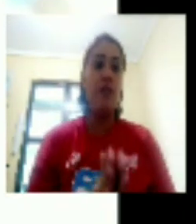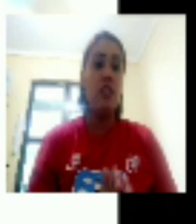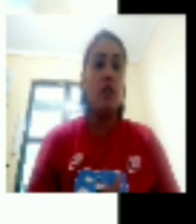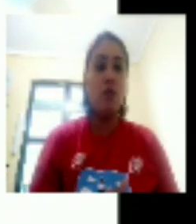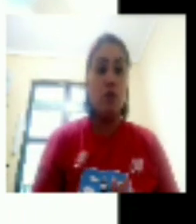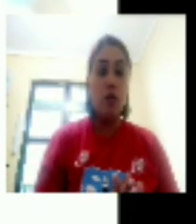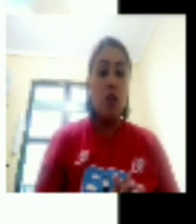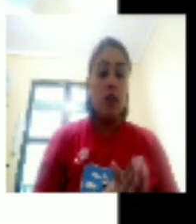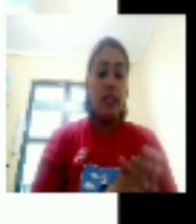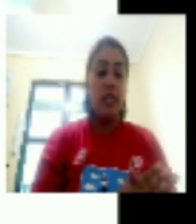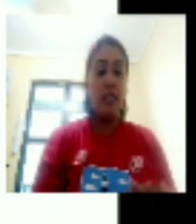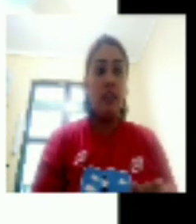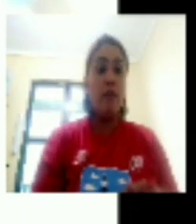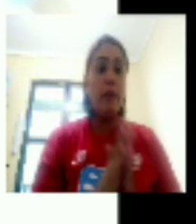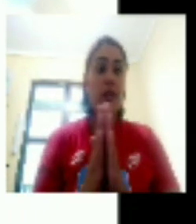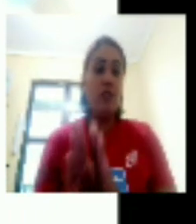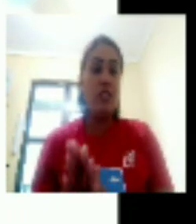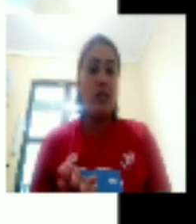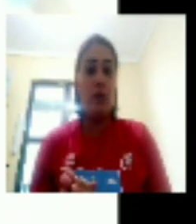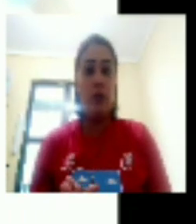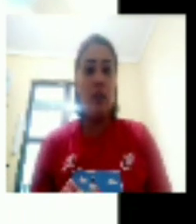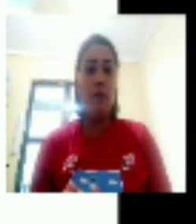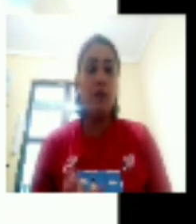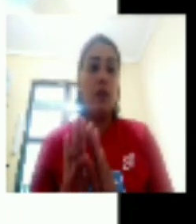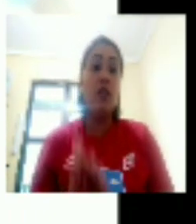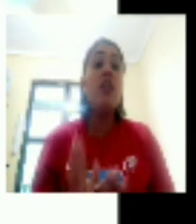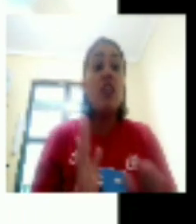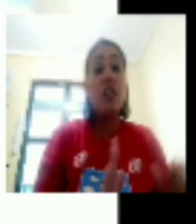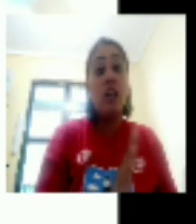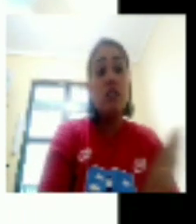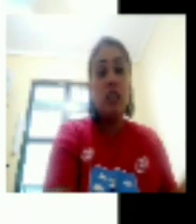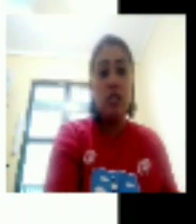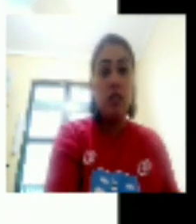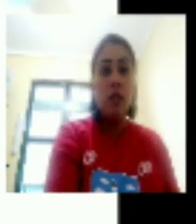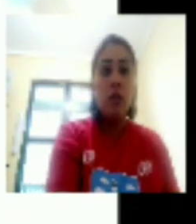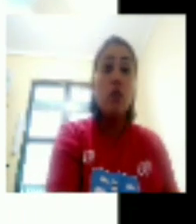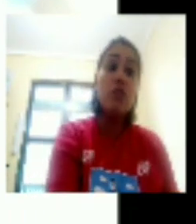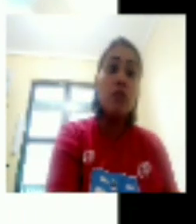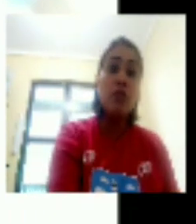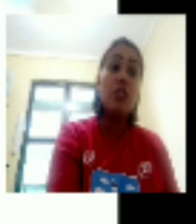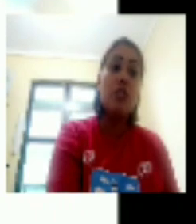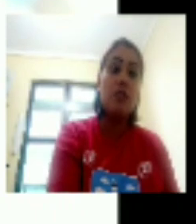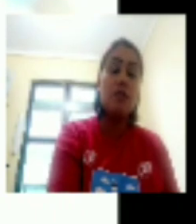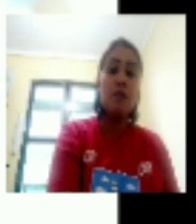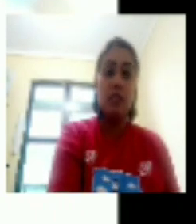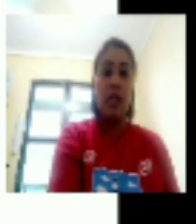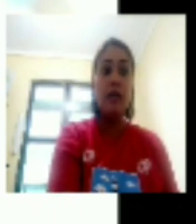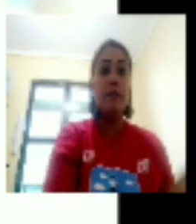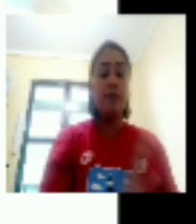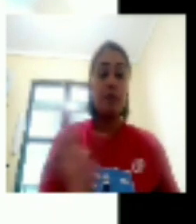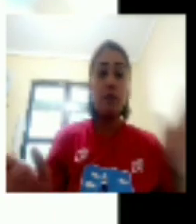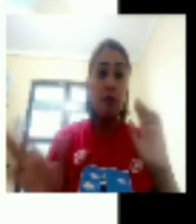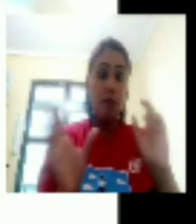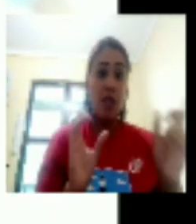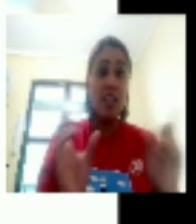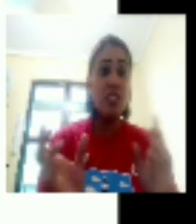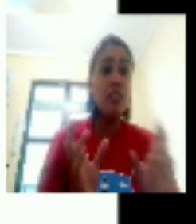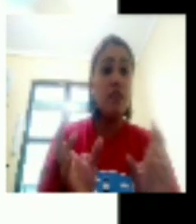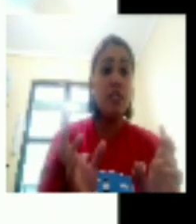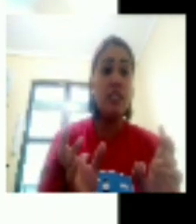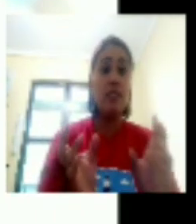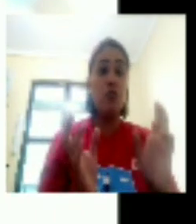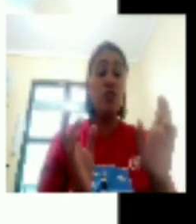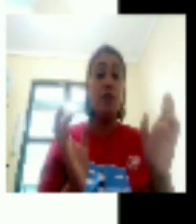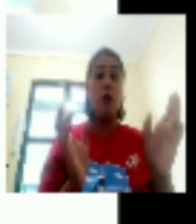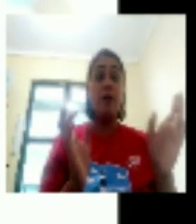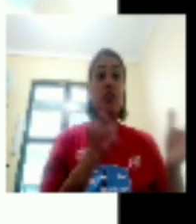se divide em quem tem plano de saúde e em quem tem o SUS, tá? A gente se